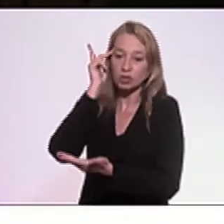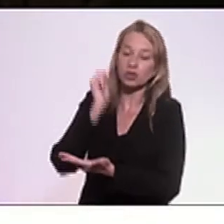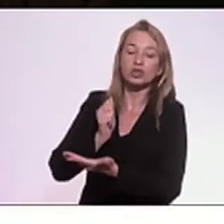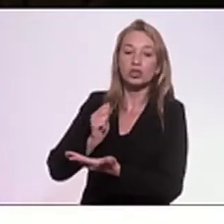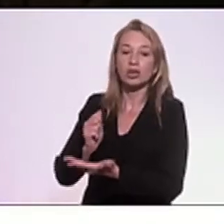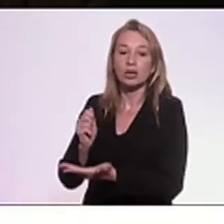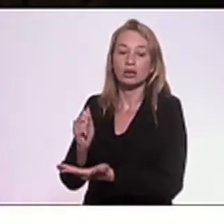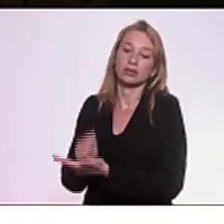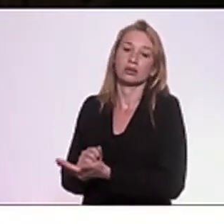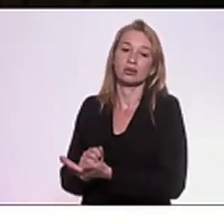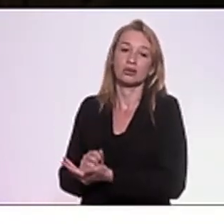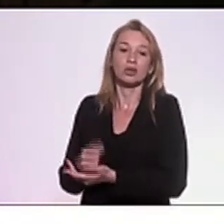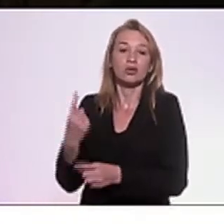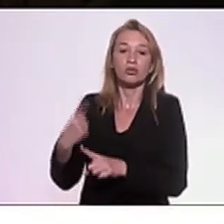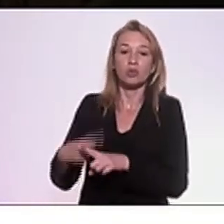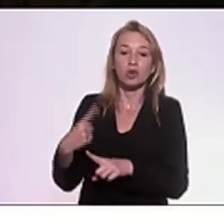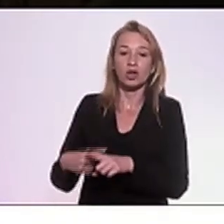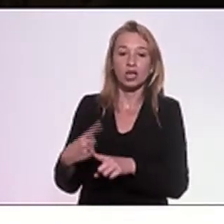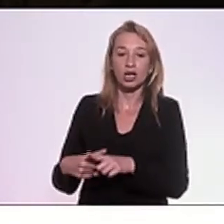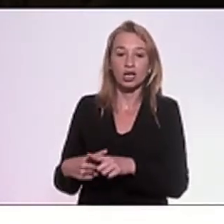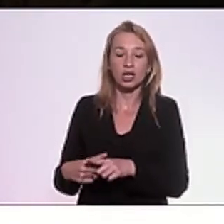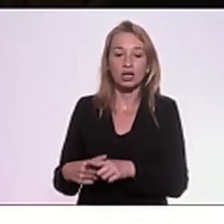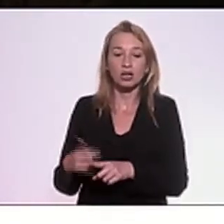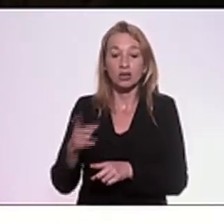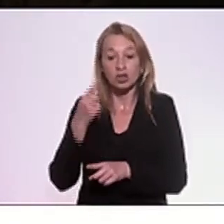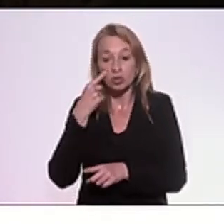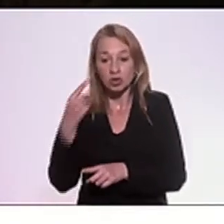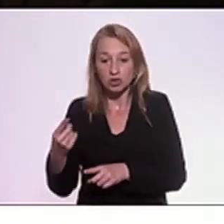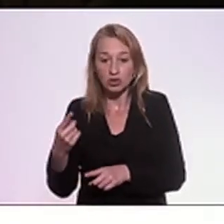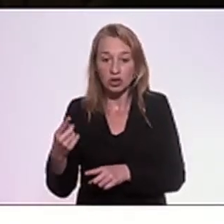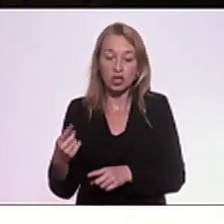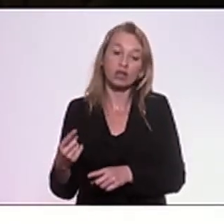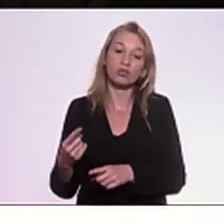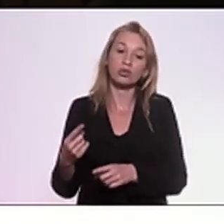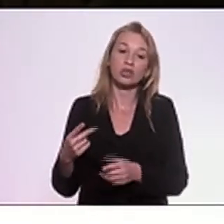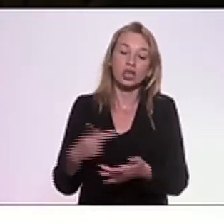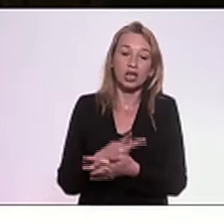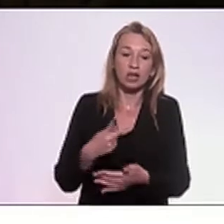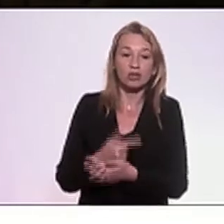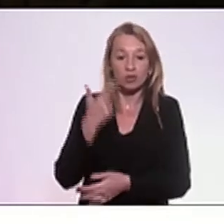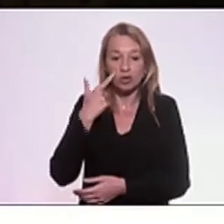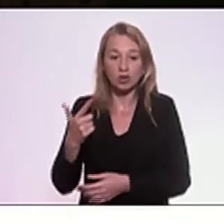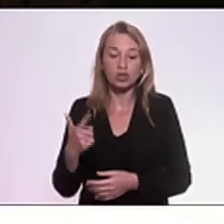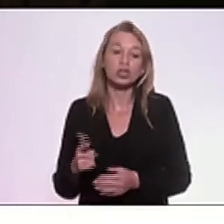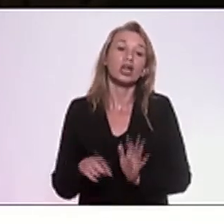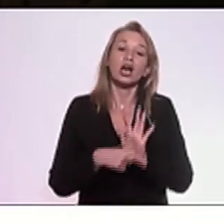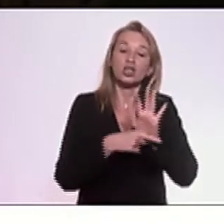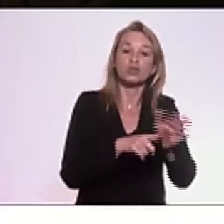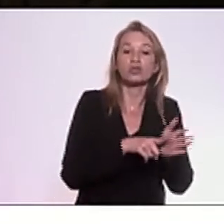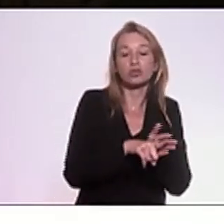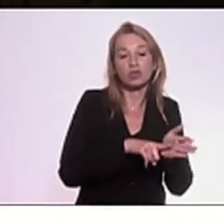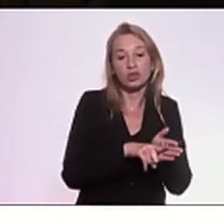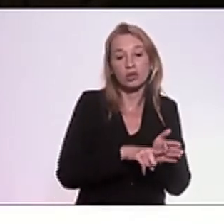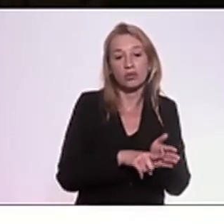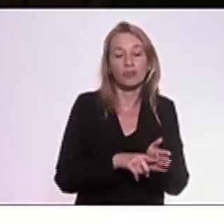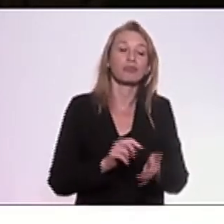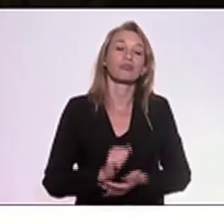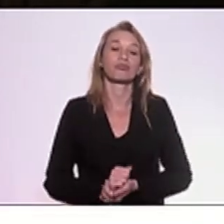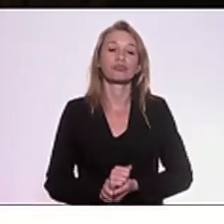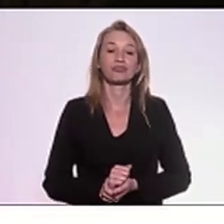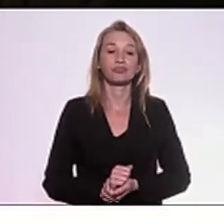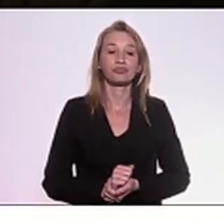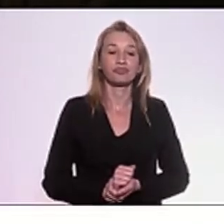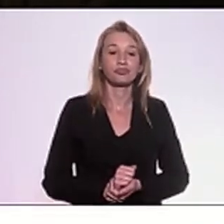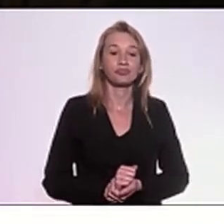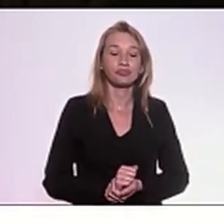calamidade financeira, que é o cenário que nós nos encontramos hoje, que o regime de recuperação fiscal é um grande indicador, mas é